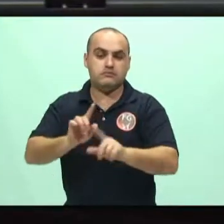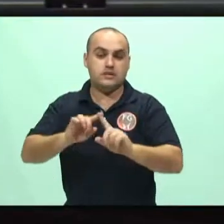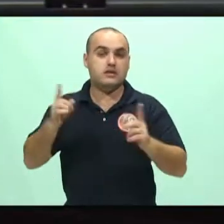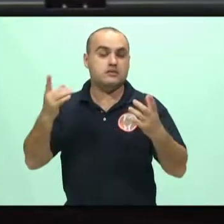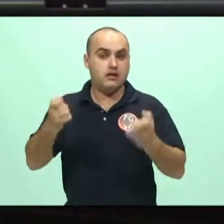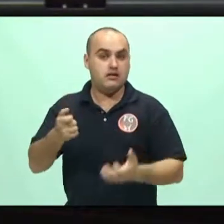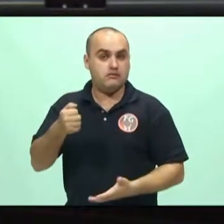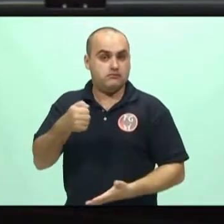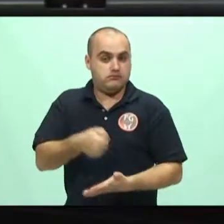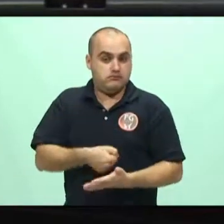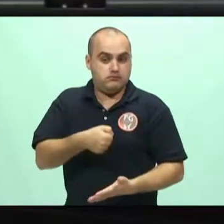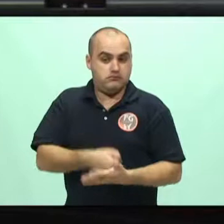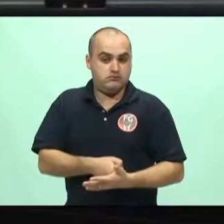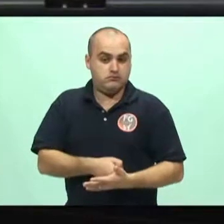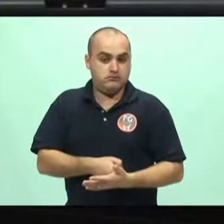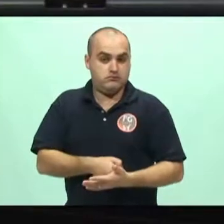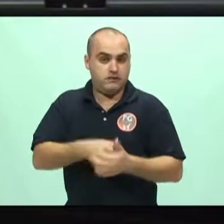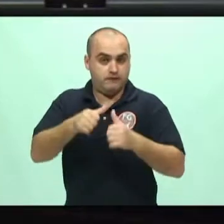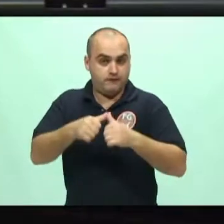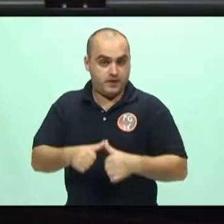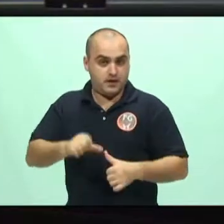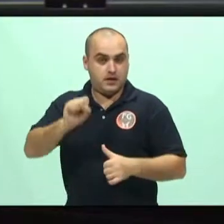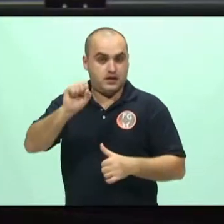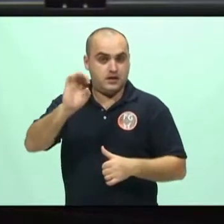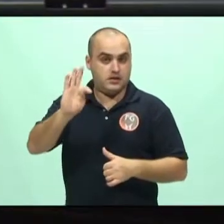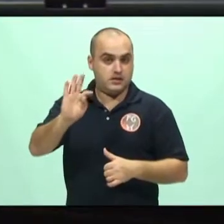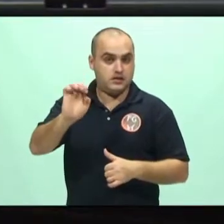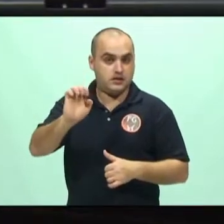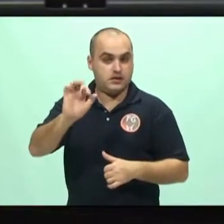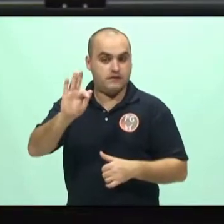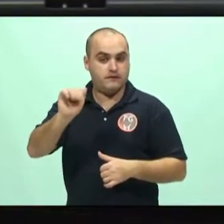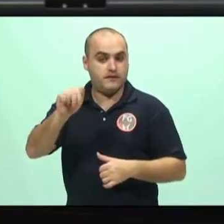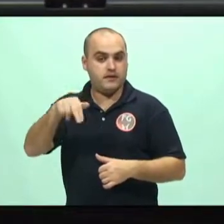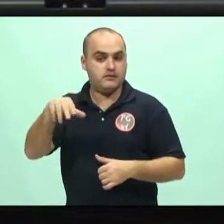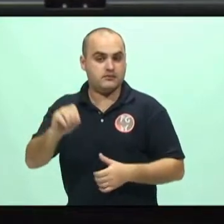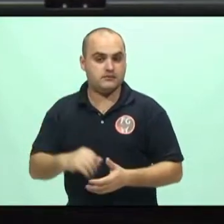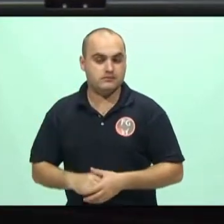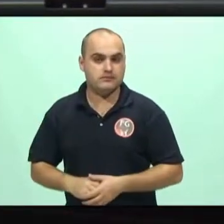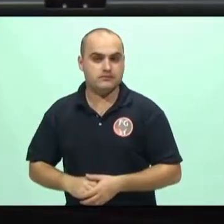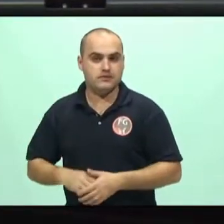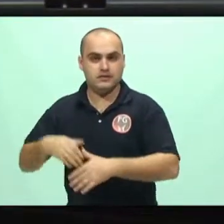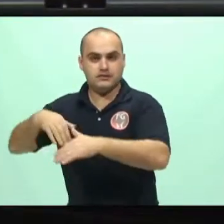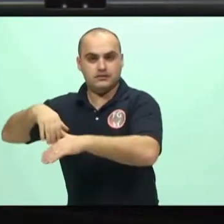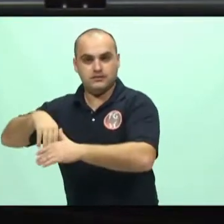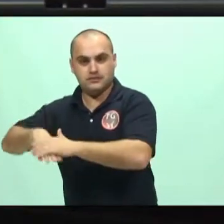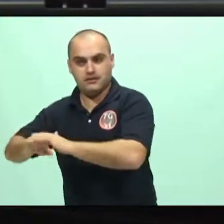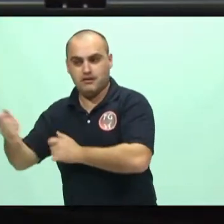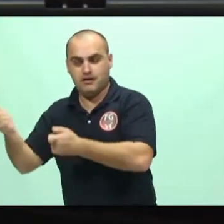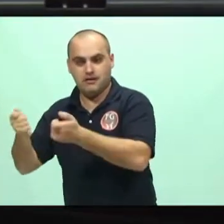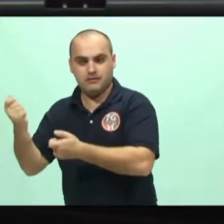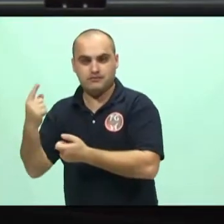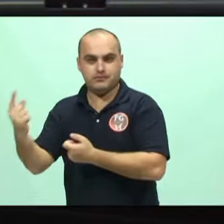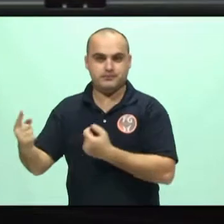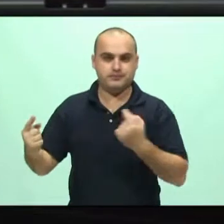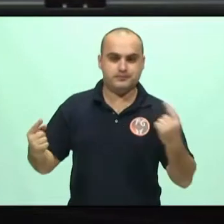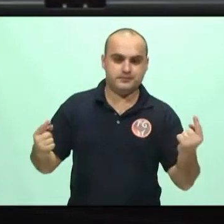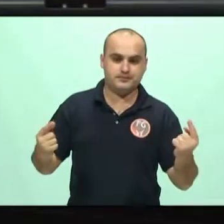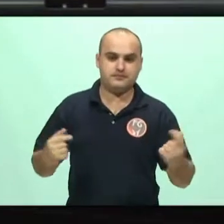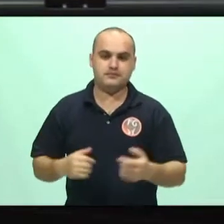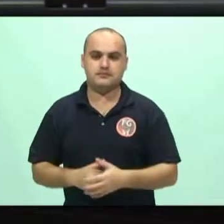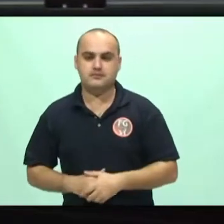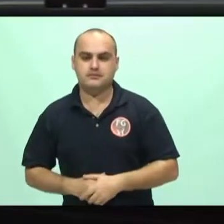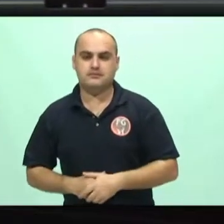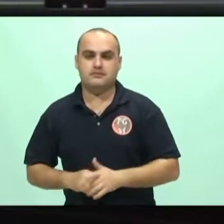mantenha do comércio da Estefano quero que mantenha estacionamento do irado Porque daí vai abrir estacionamento para eles mas